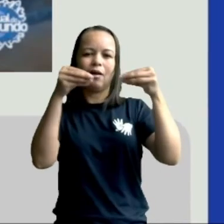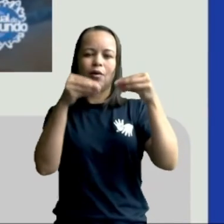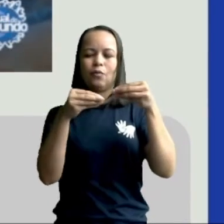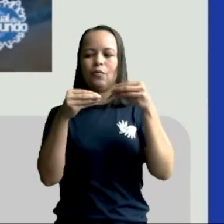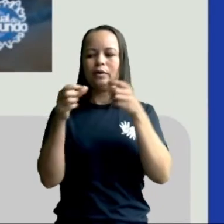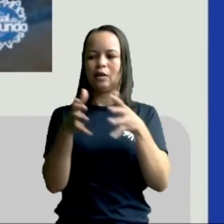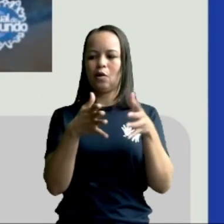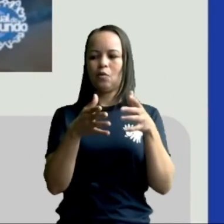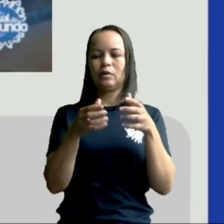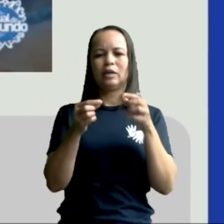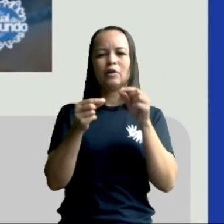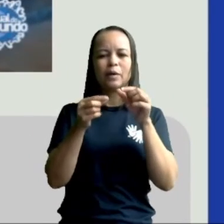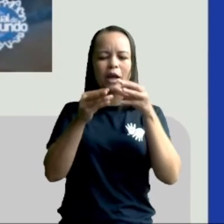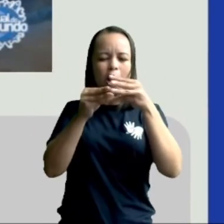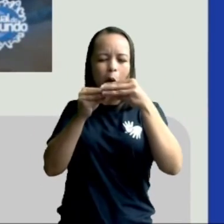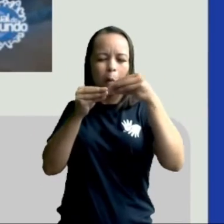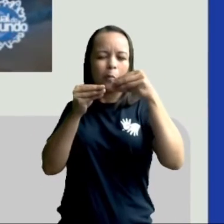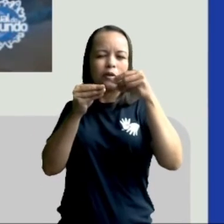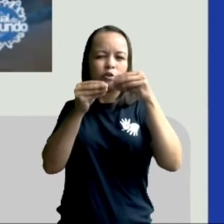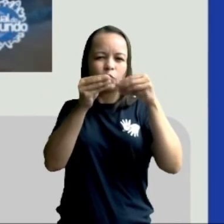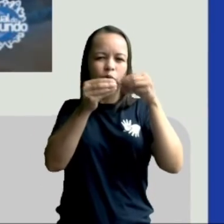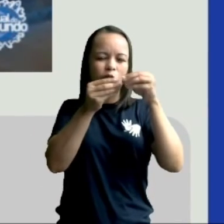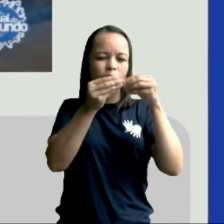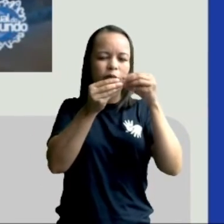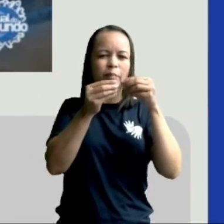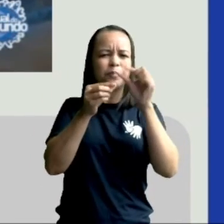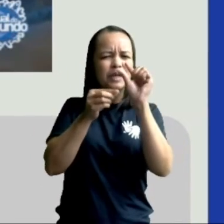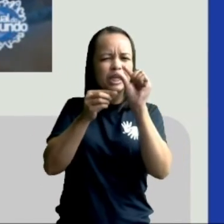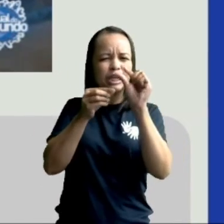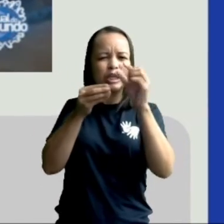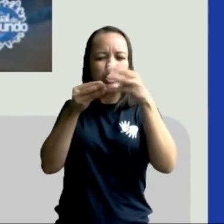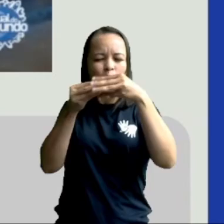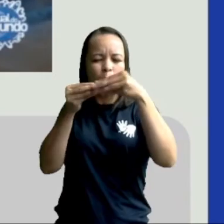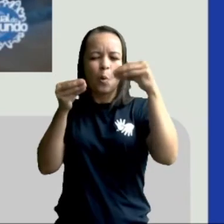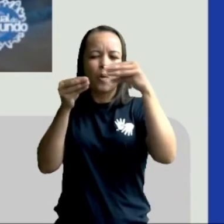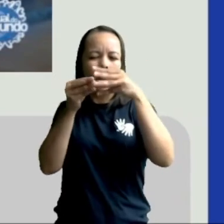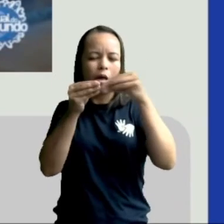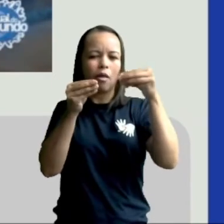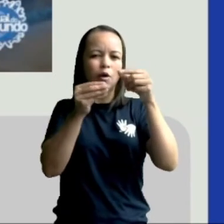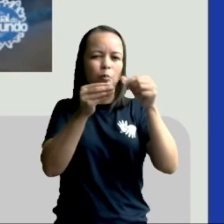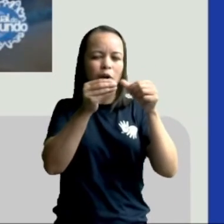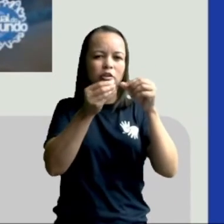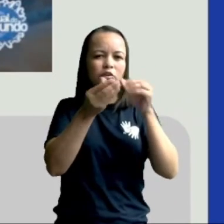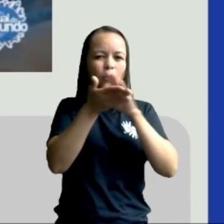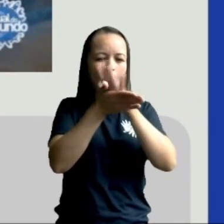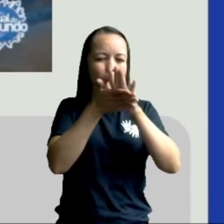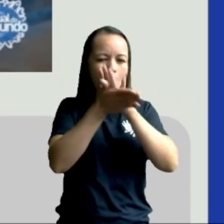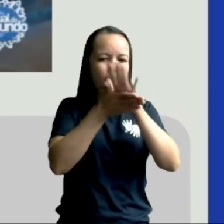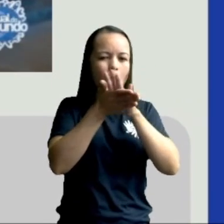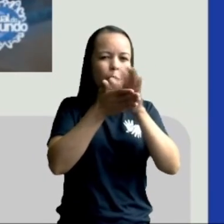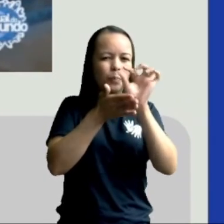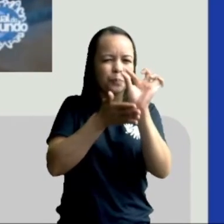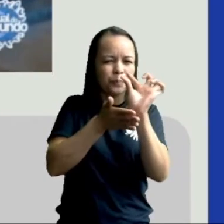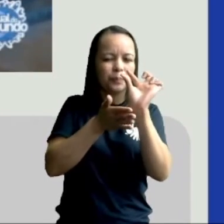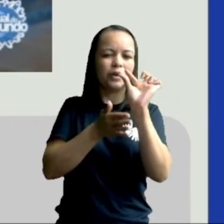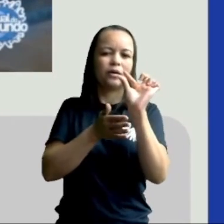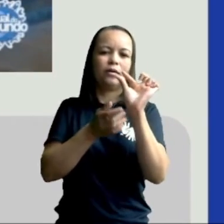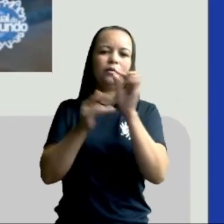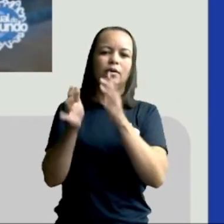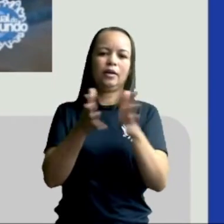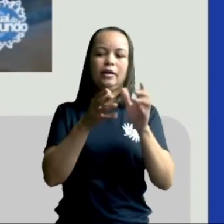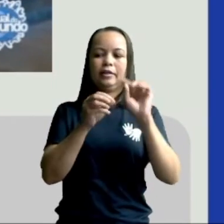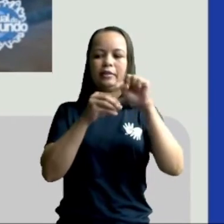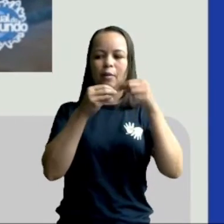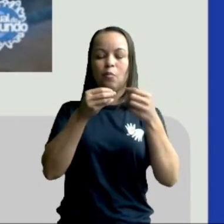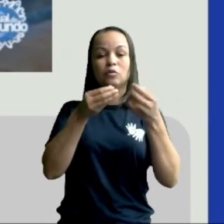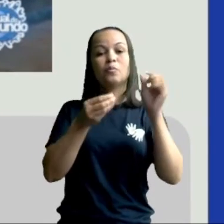primeiro passo, então, vai ser eu tirar da bolinha de algodão algumas bolinhas bem menores, assim, fazer umas boliquitas de algodão e depois, em cima